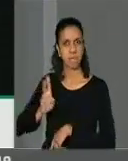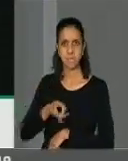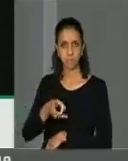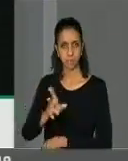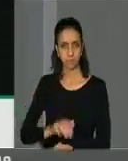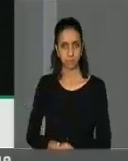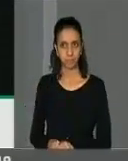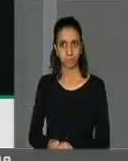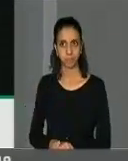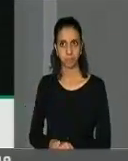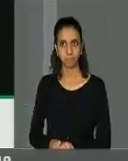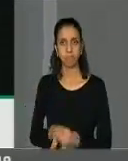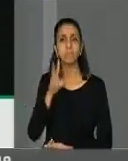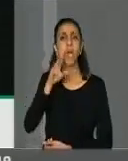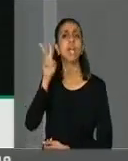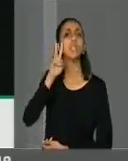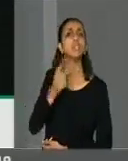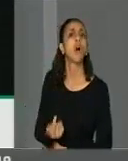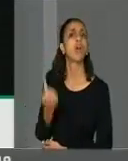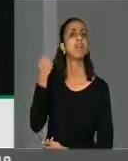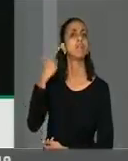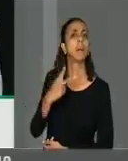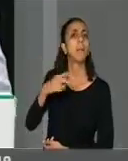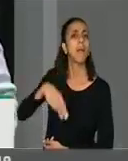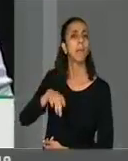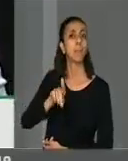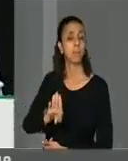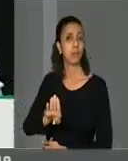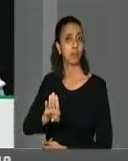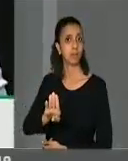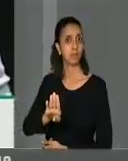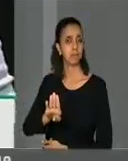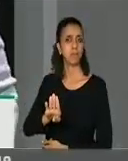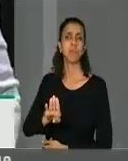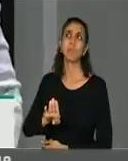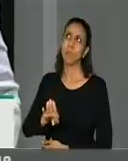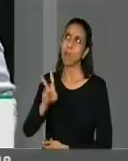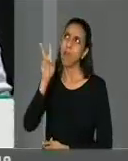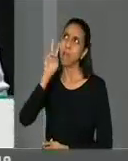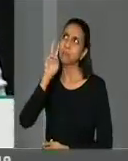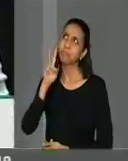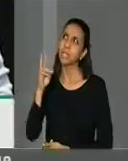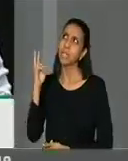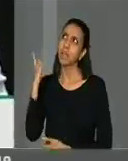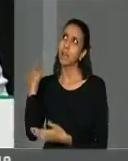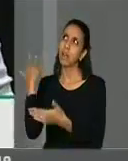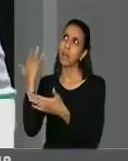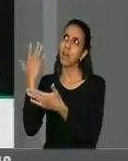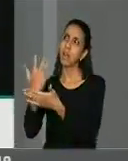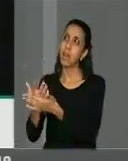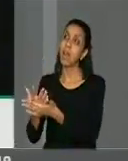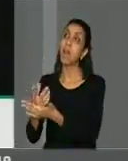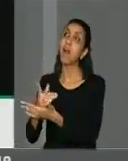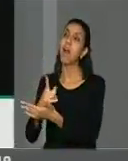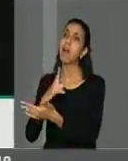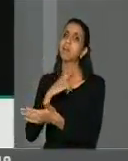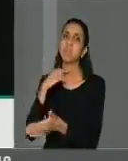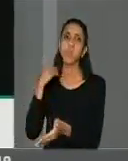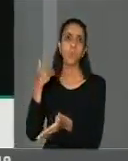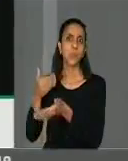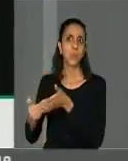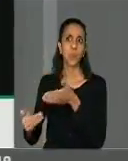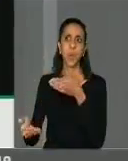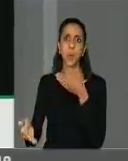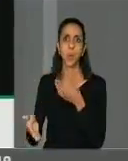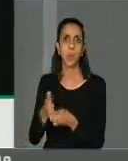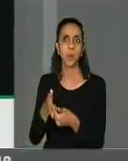Nós vamos olhar a história do PMDB e vamos encontrar o PMDB em